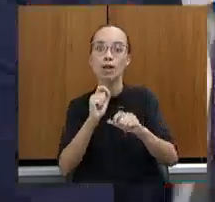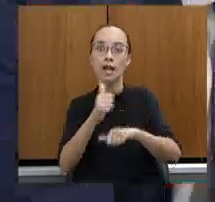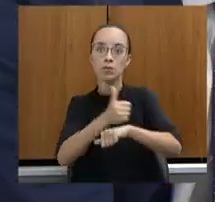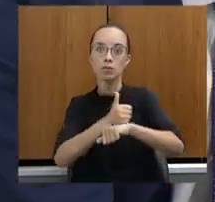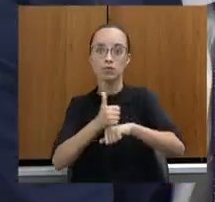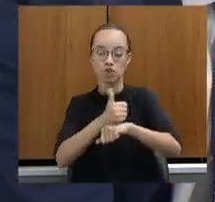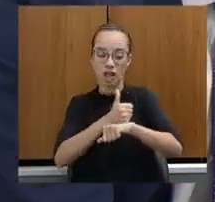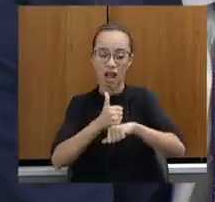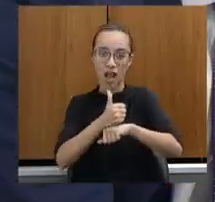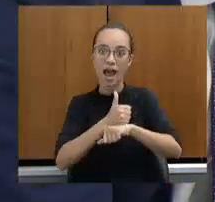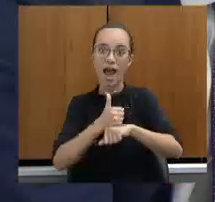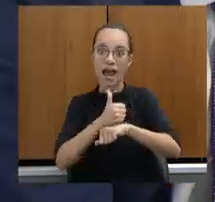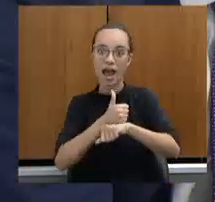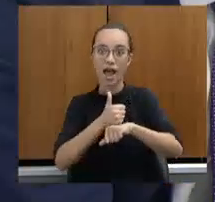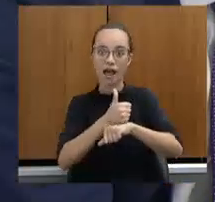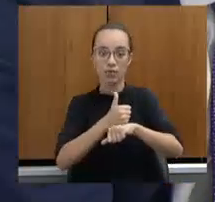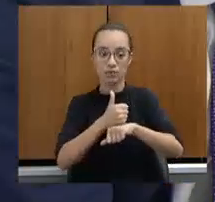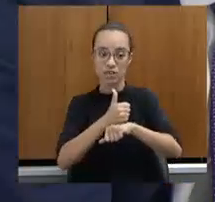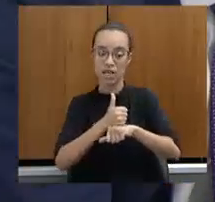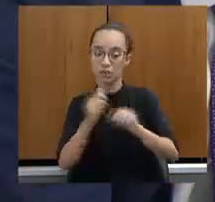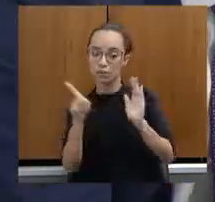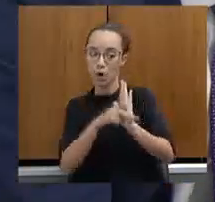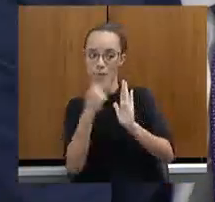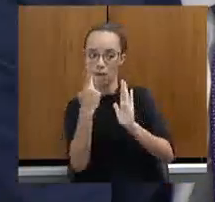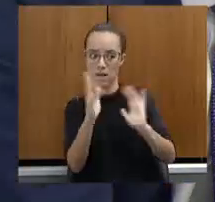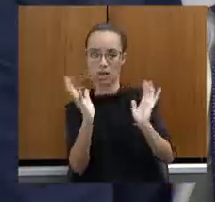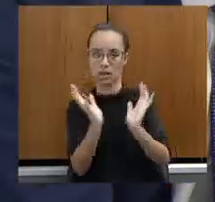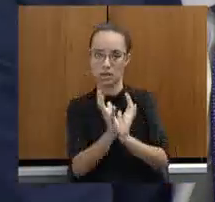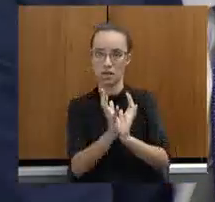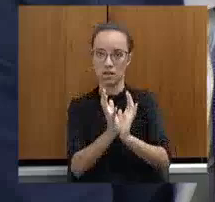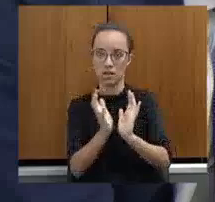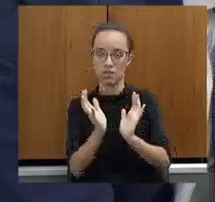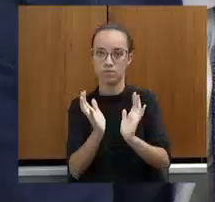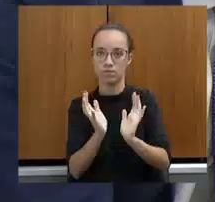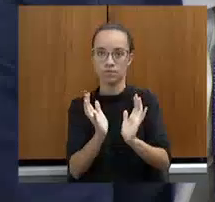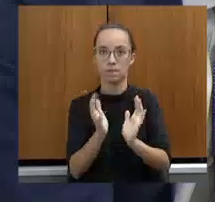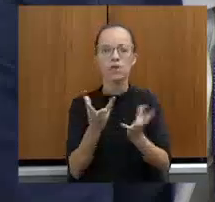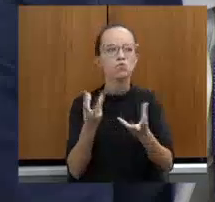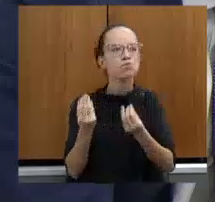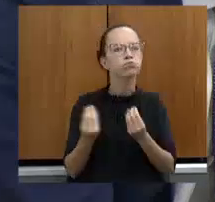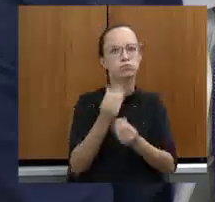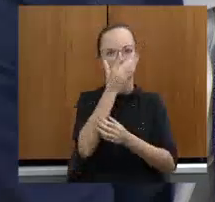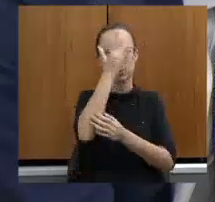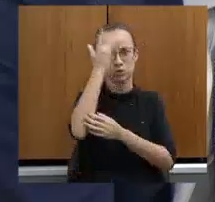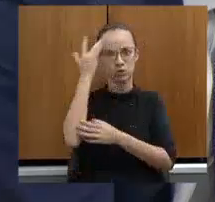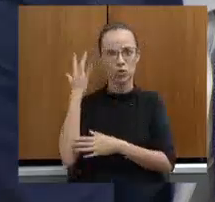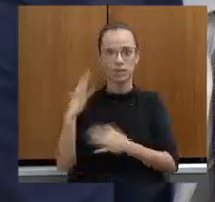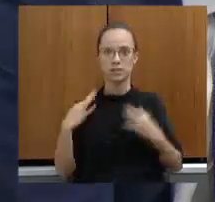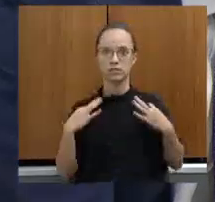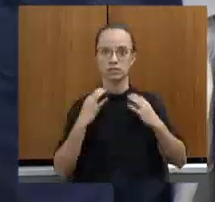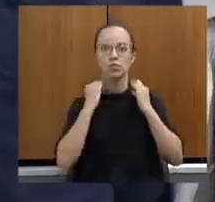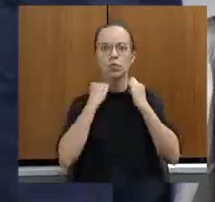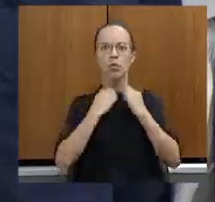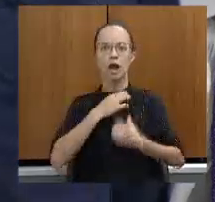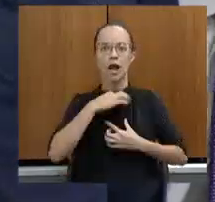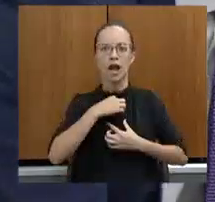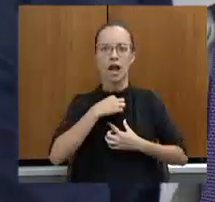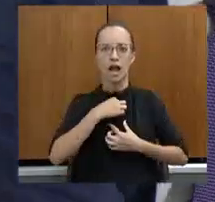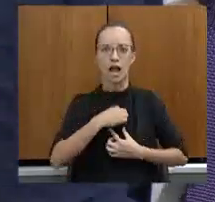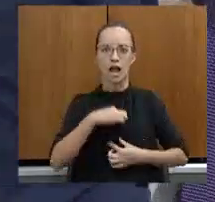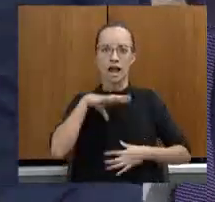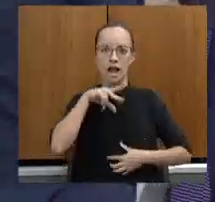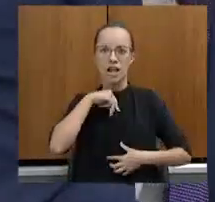vieram acompanhar o secretário de educação os cargos comissionados muito inclusive estavam corretamente identificados com cracházinho